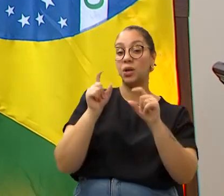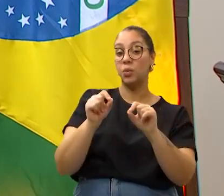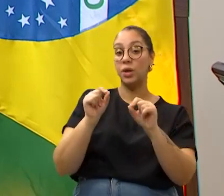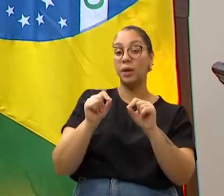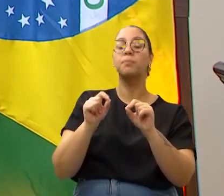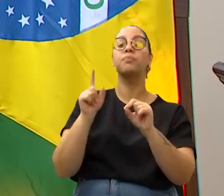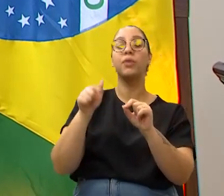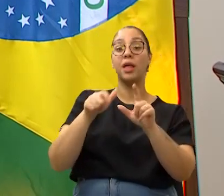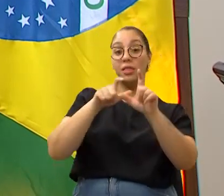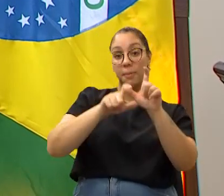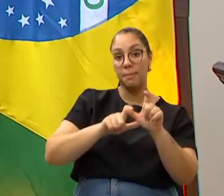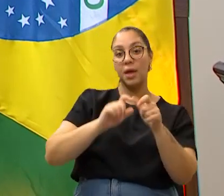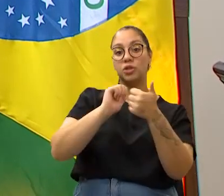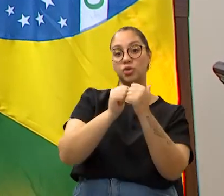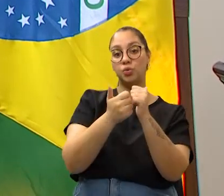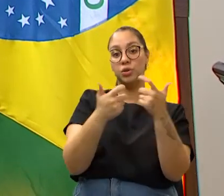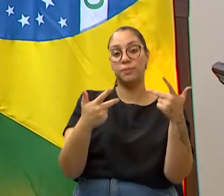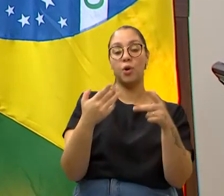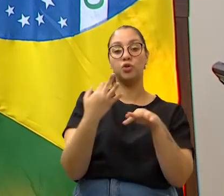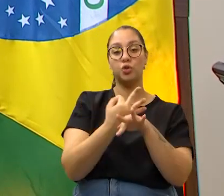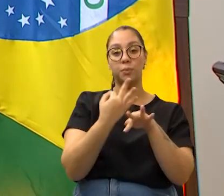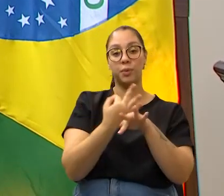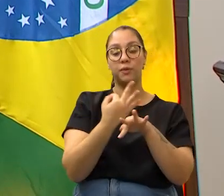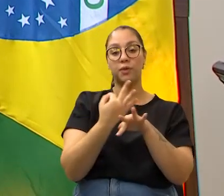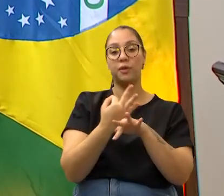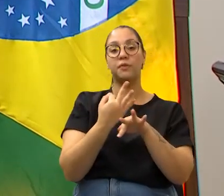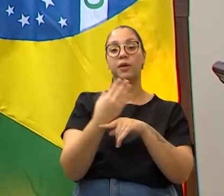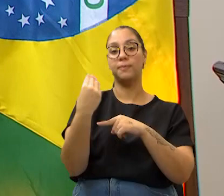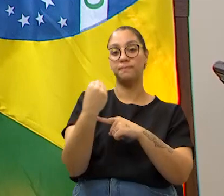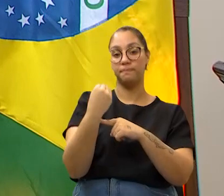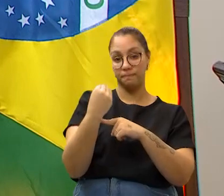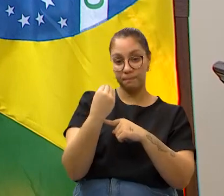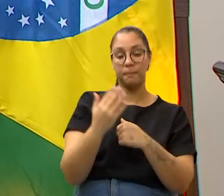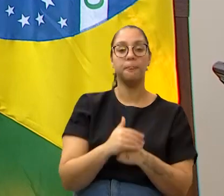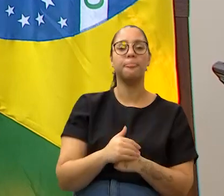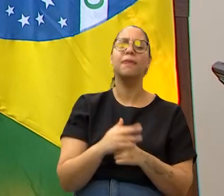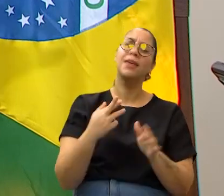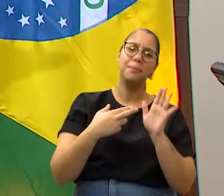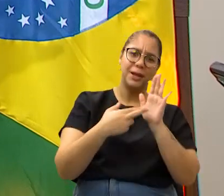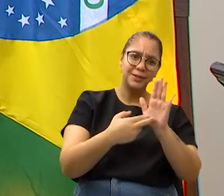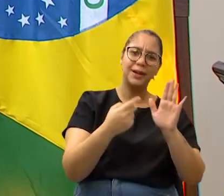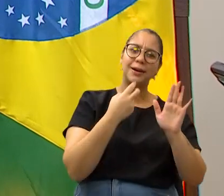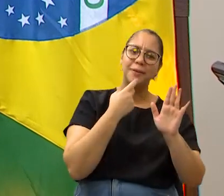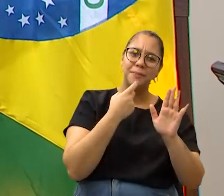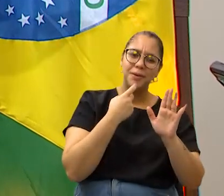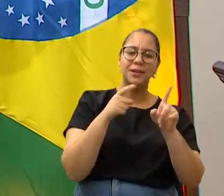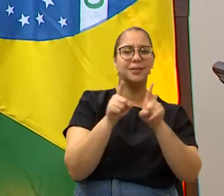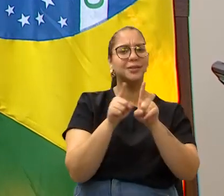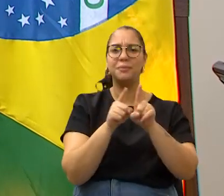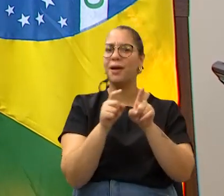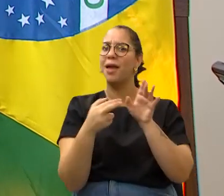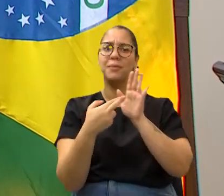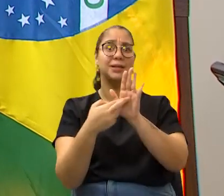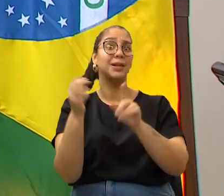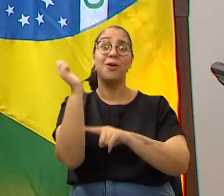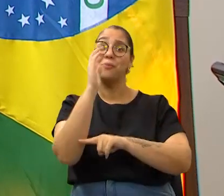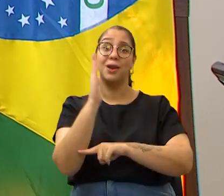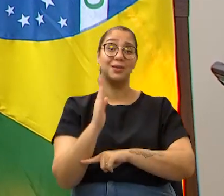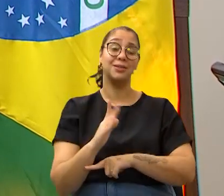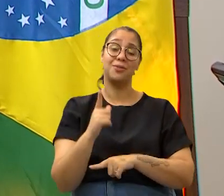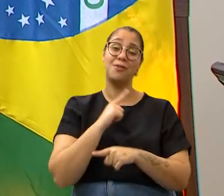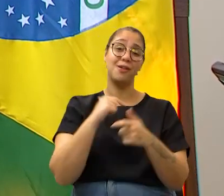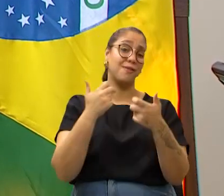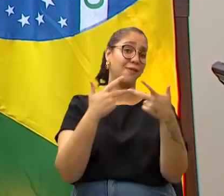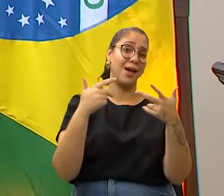dependa até do esporte para sobreviver, e representar Campinas e até o Brasil nas várias modalidades,